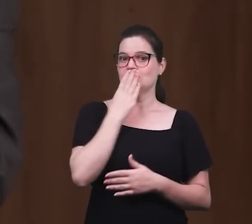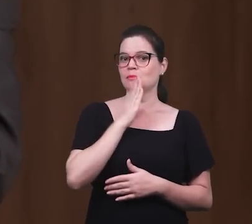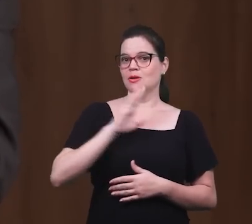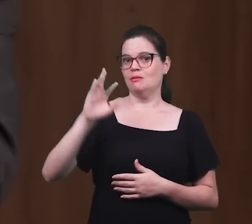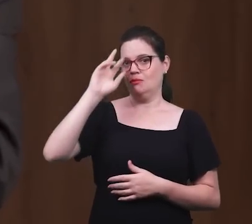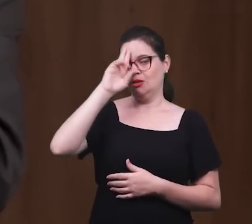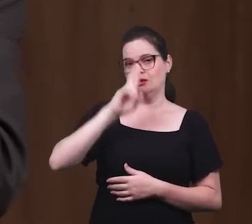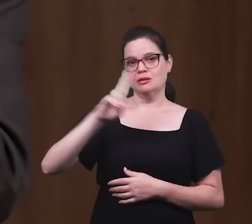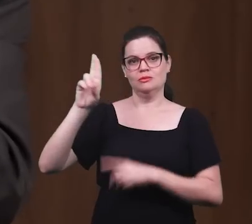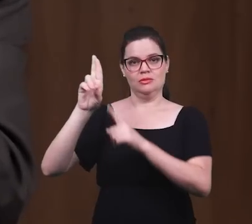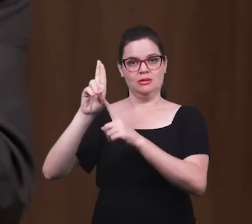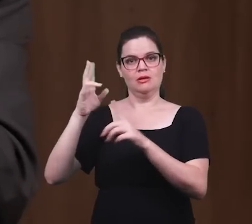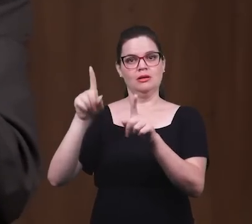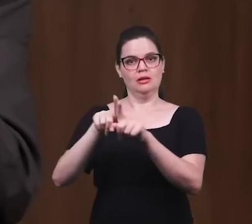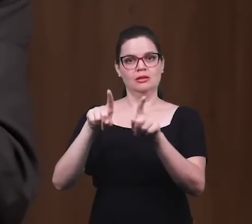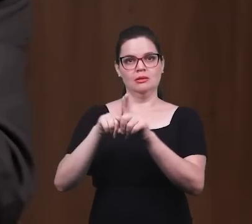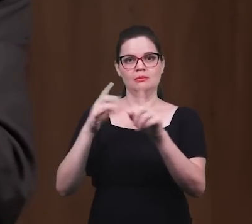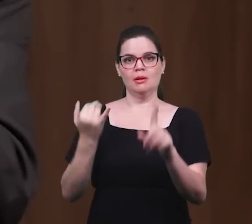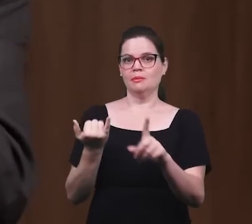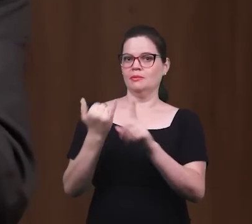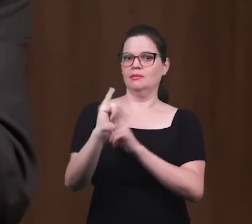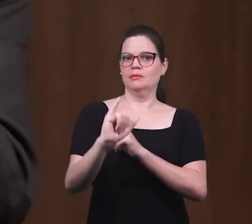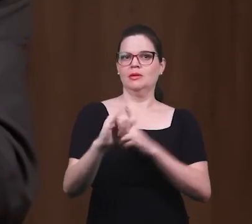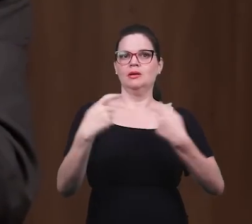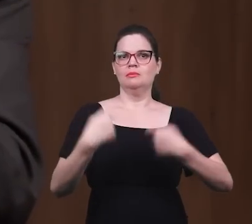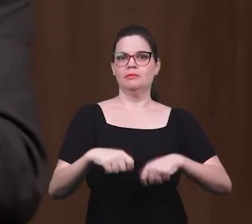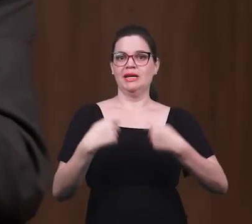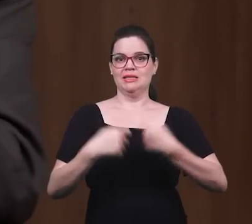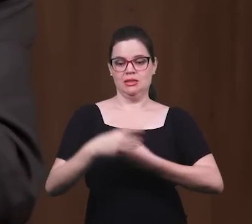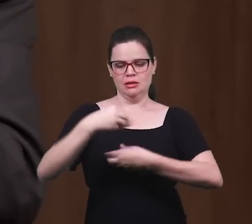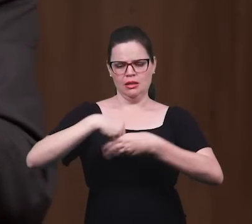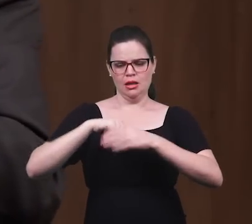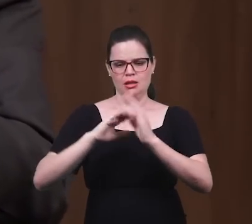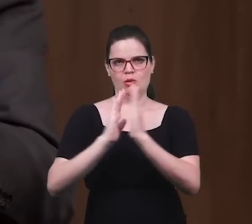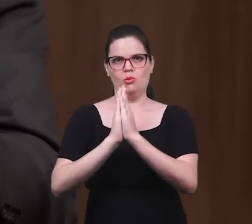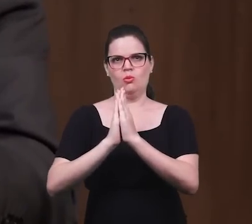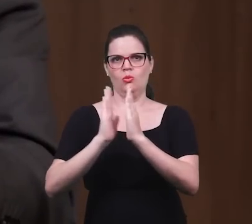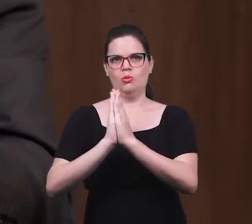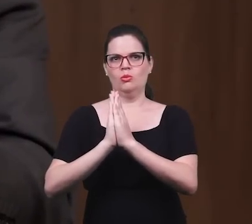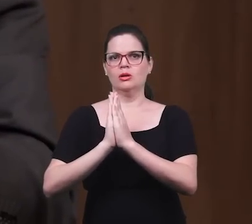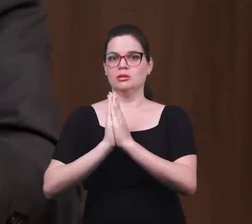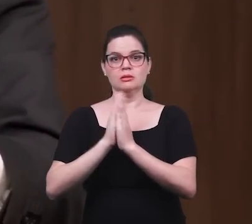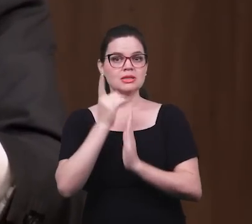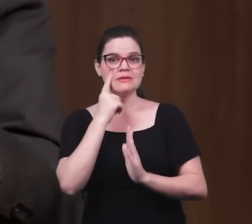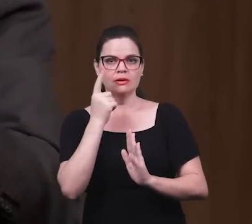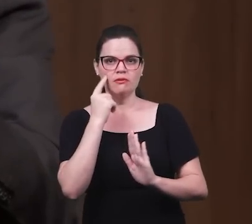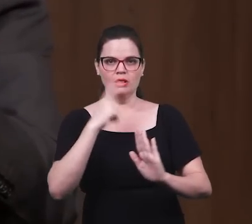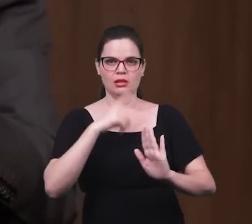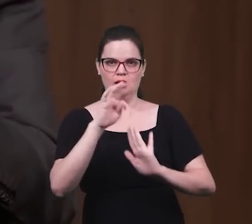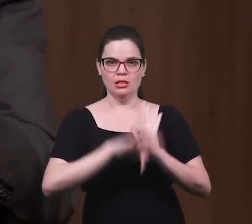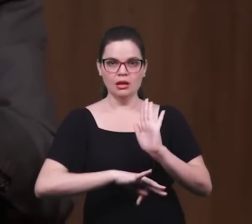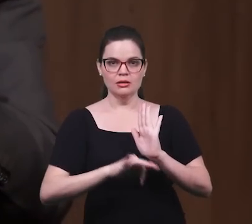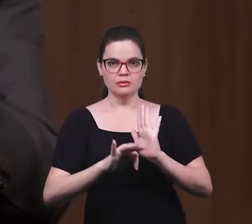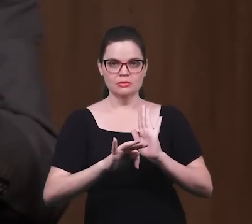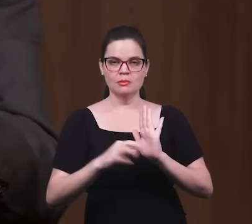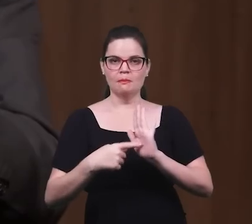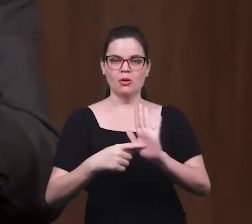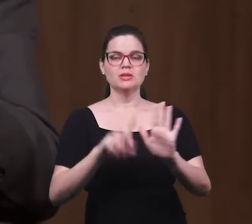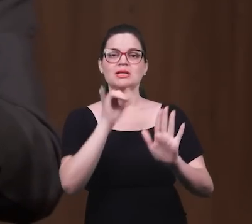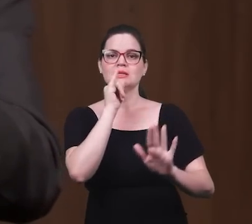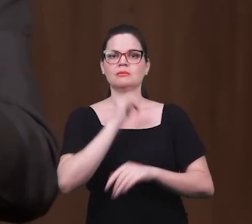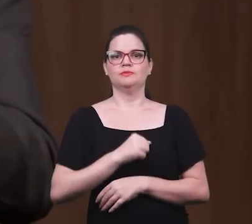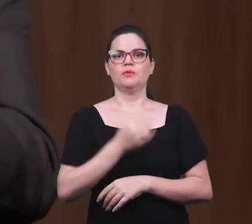Senhor e as profecias devem ser usadas em oração. E você vai achar vários exemplos bíblicos. Quando Daniel vai